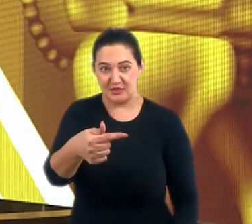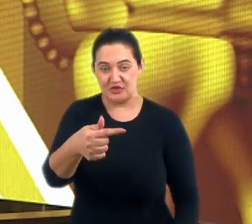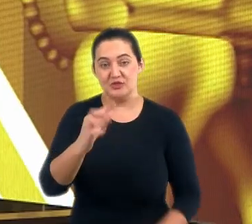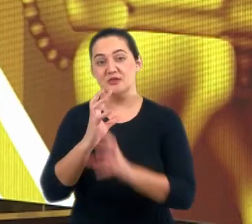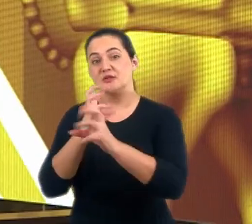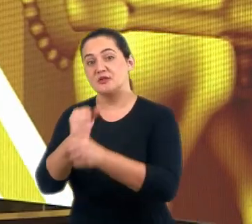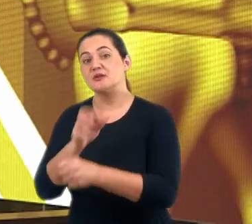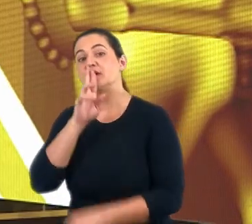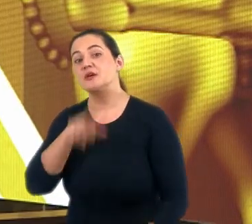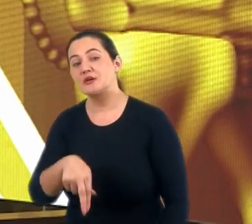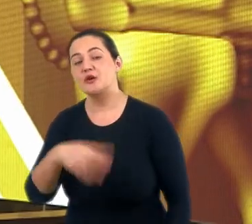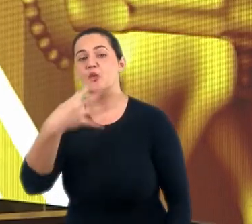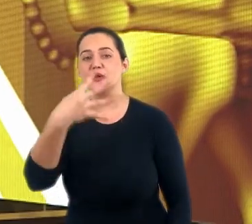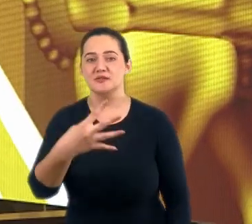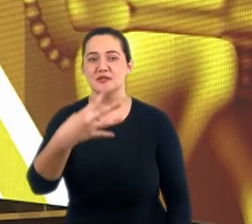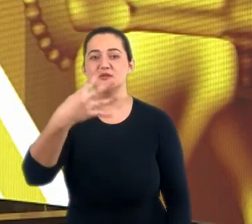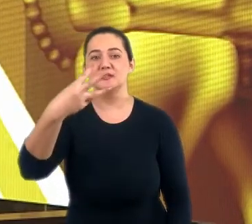dão